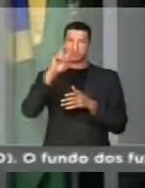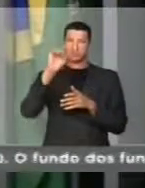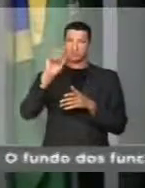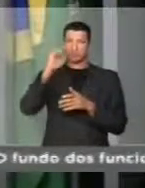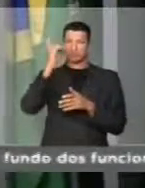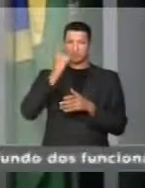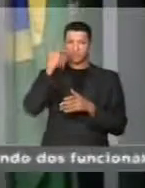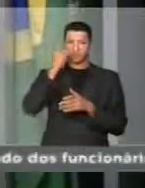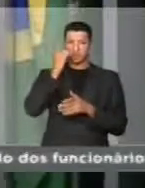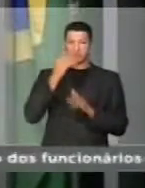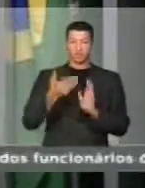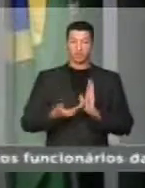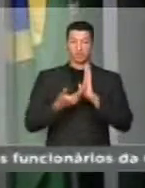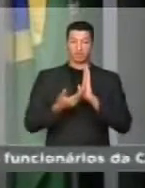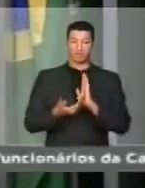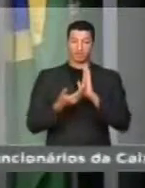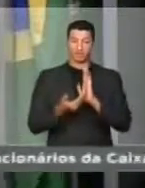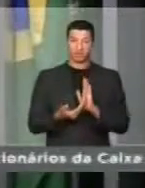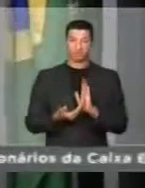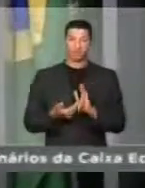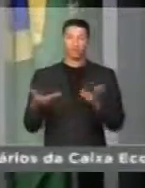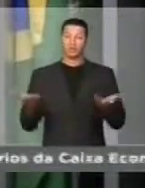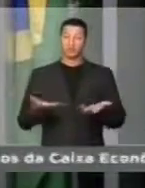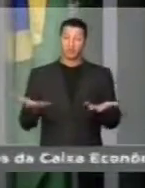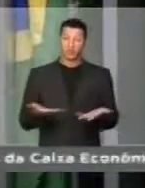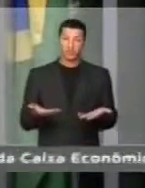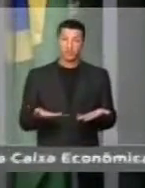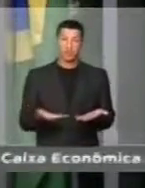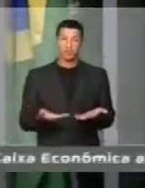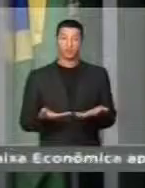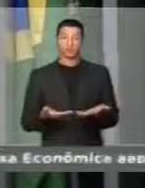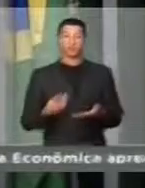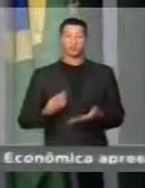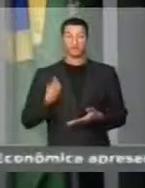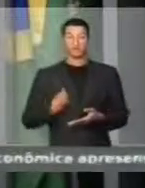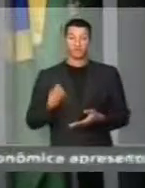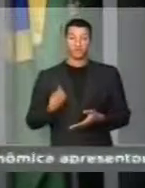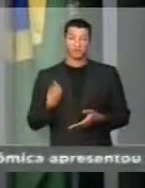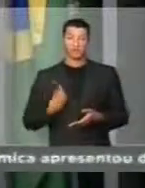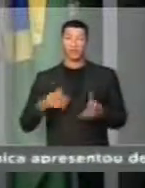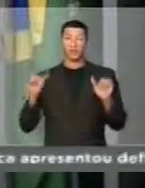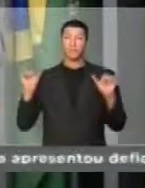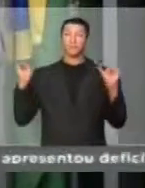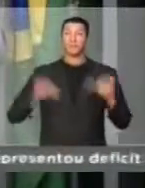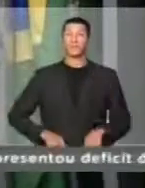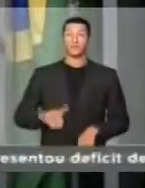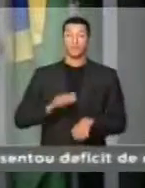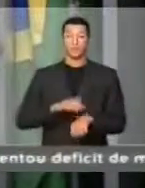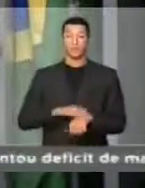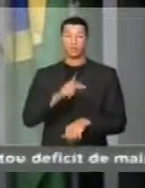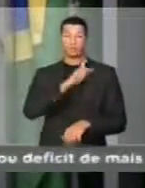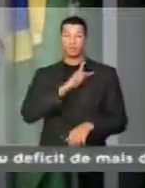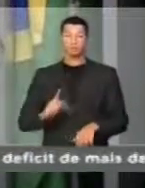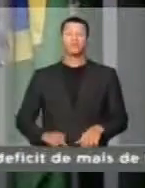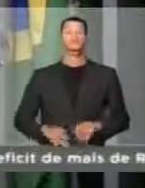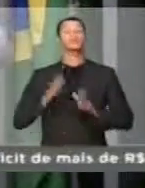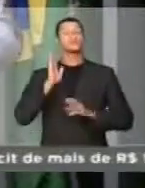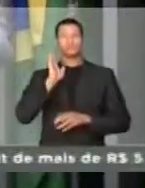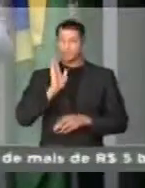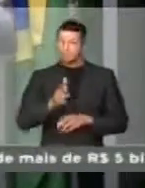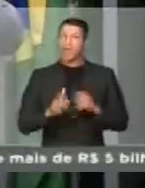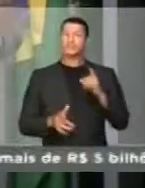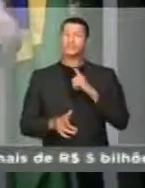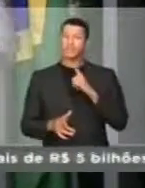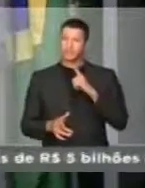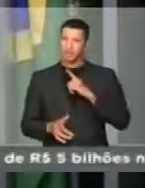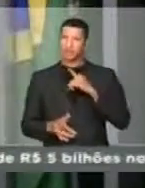350 deputados nesta casa e hoje vive o pior momento que um presidente já